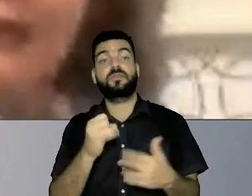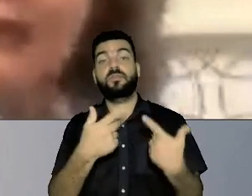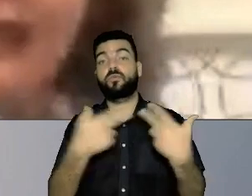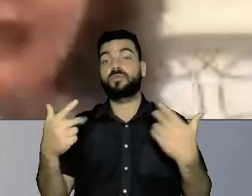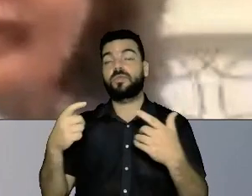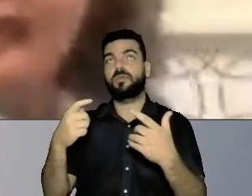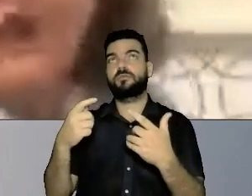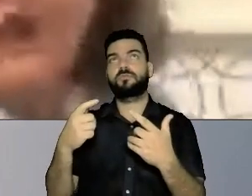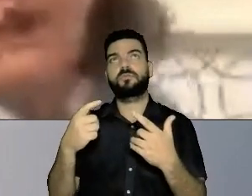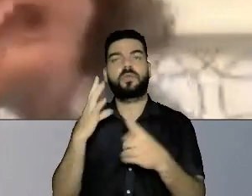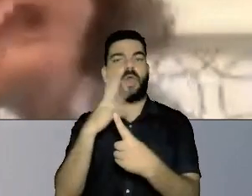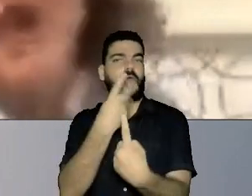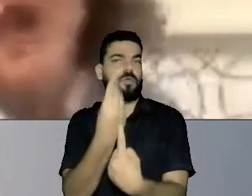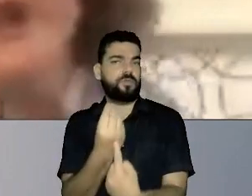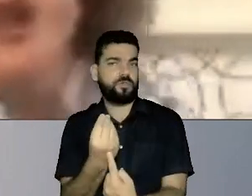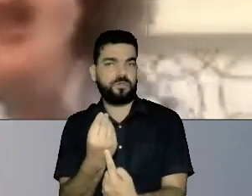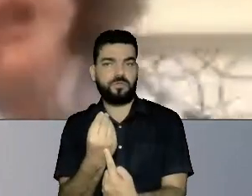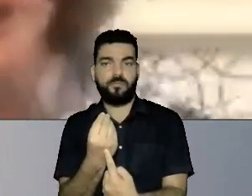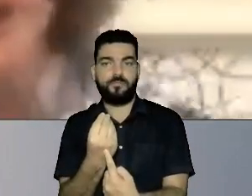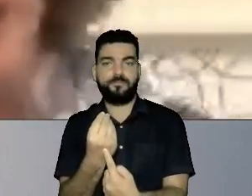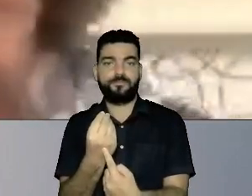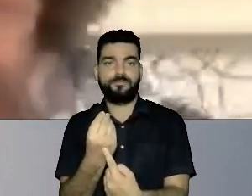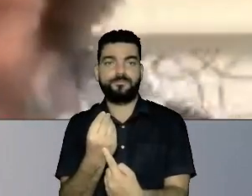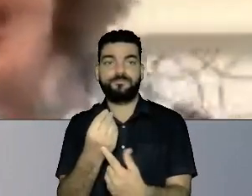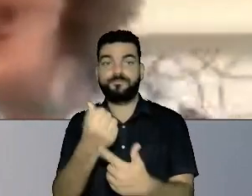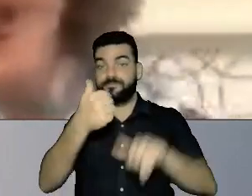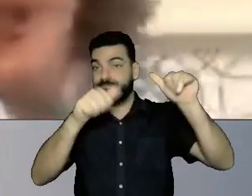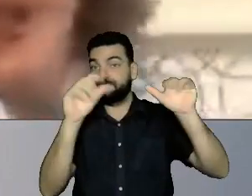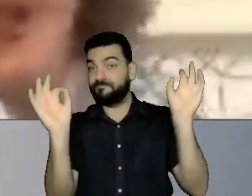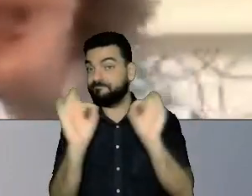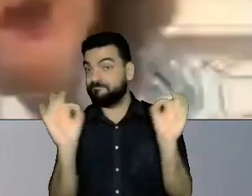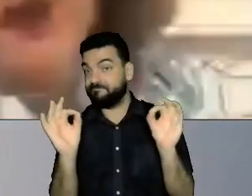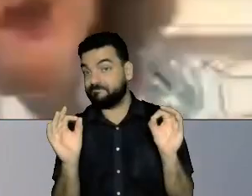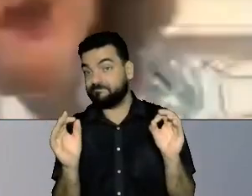que não serão avaliadas de determinada